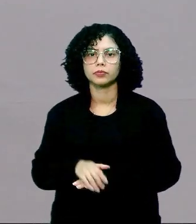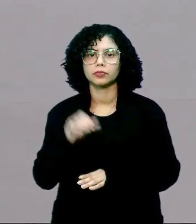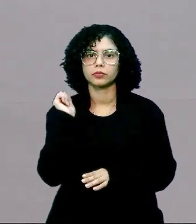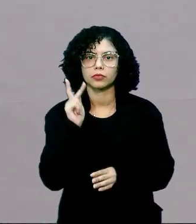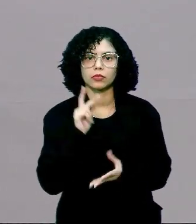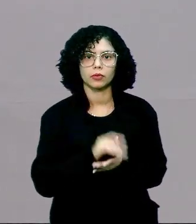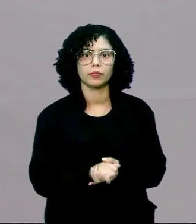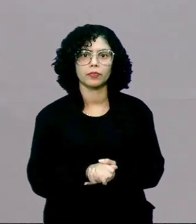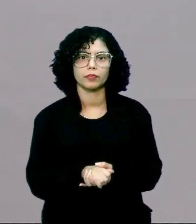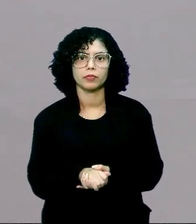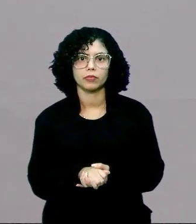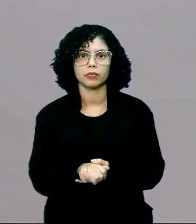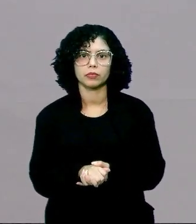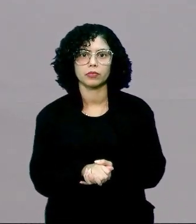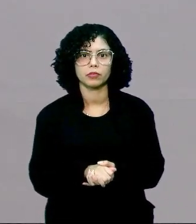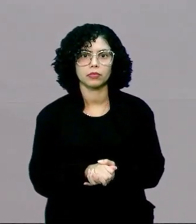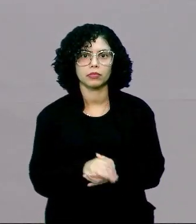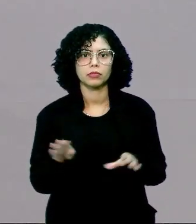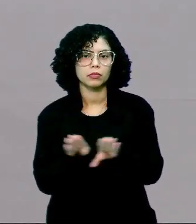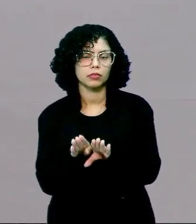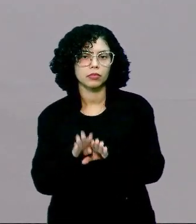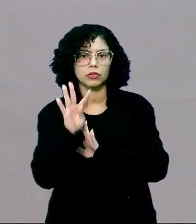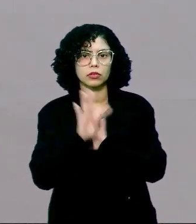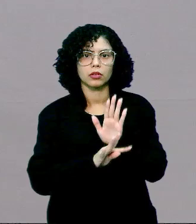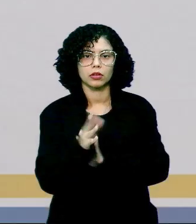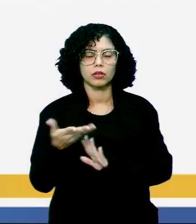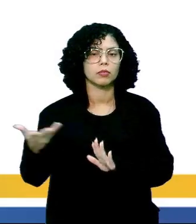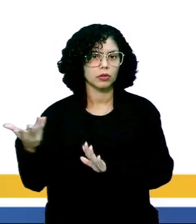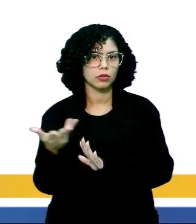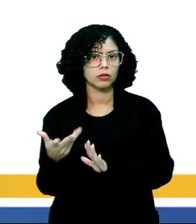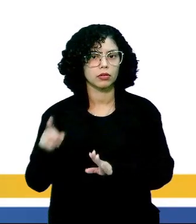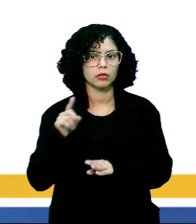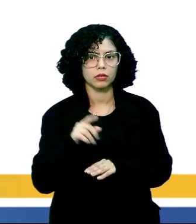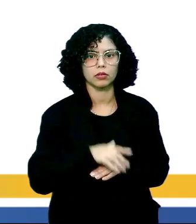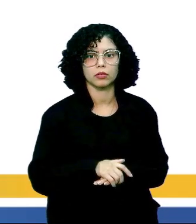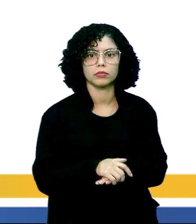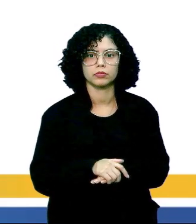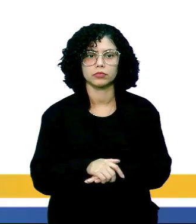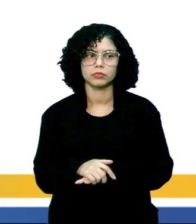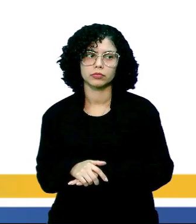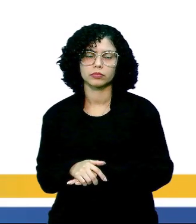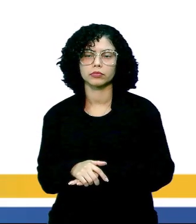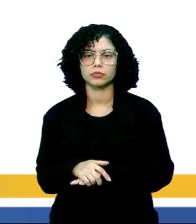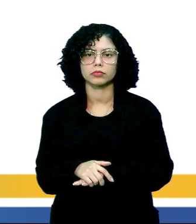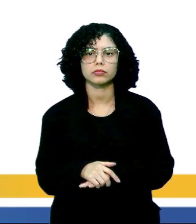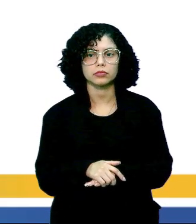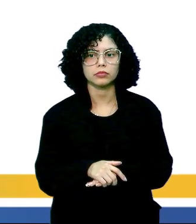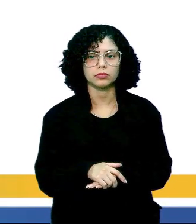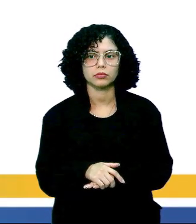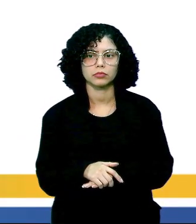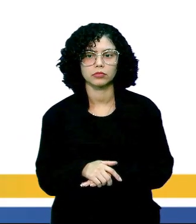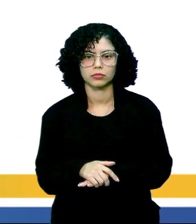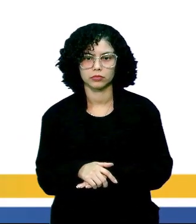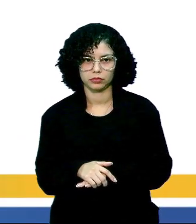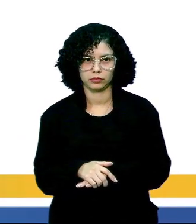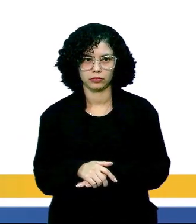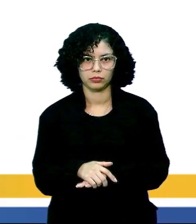ok? Então, o texto fala basicamente sobre isso. E vamos à questão.